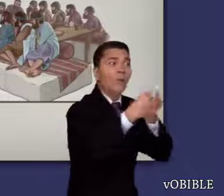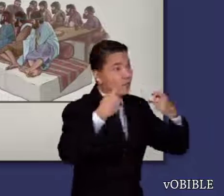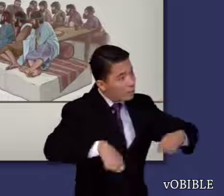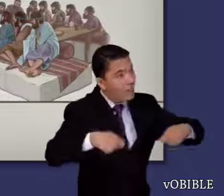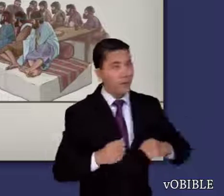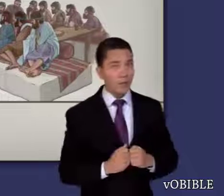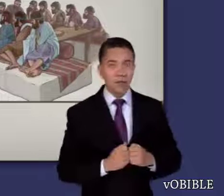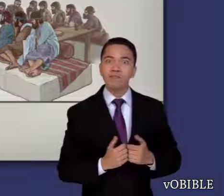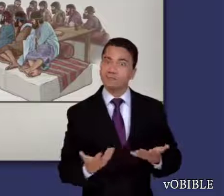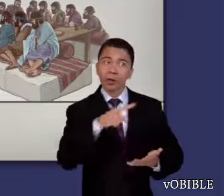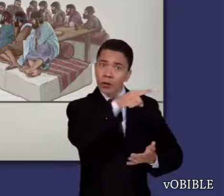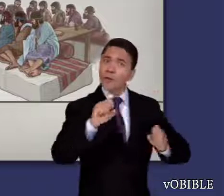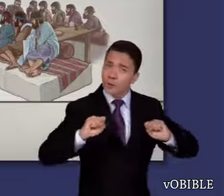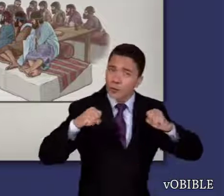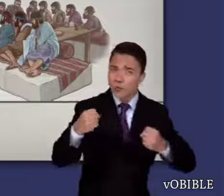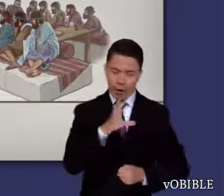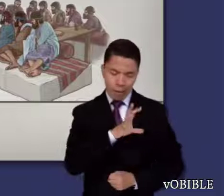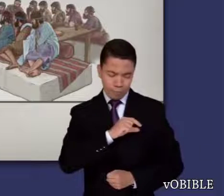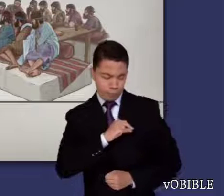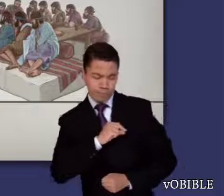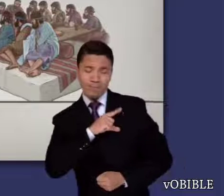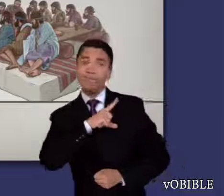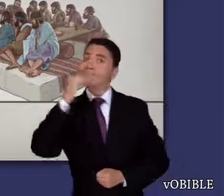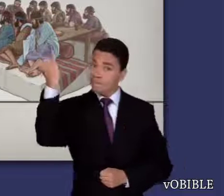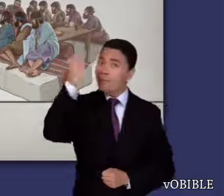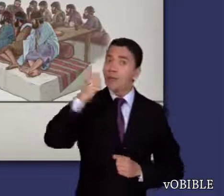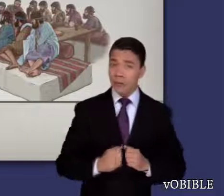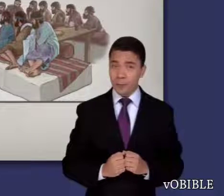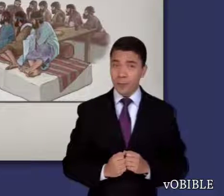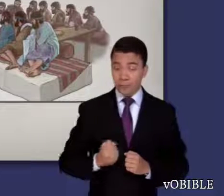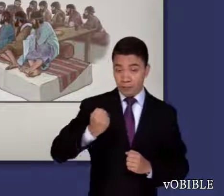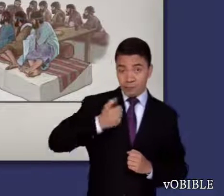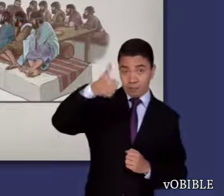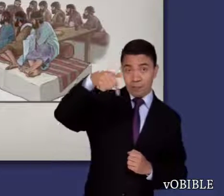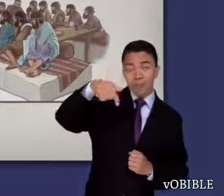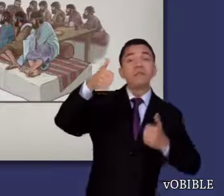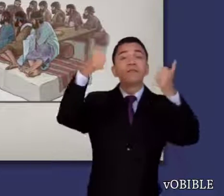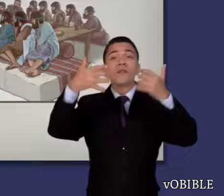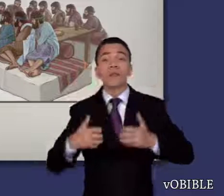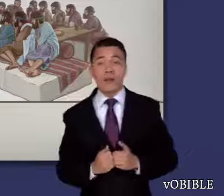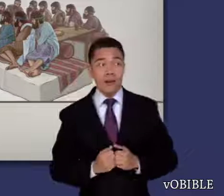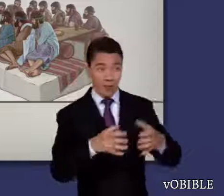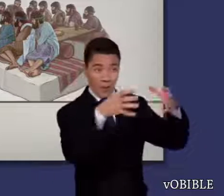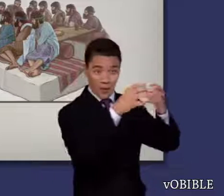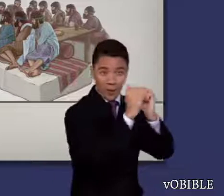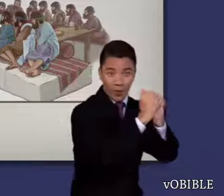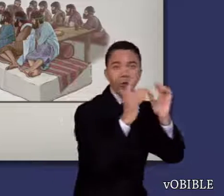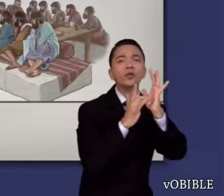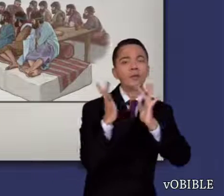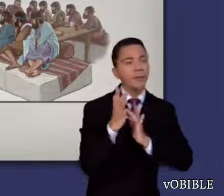amei vocês." Esse mandamento era novo porque exigia que os discípulos de Cristo mostrassem ainda mais